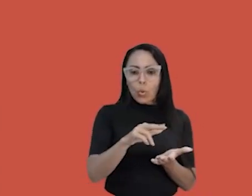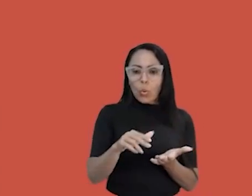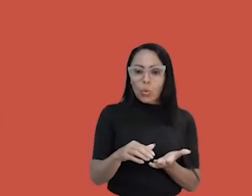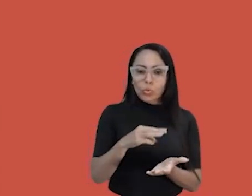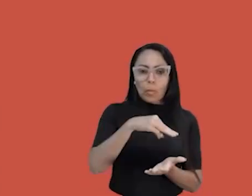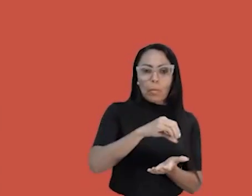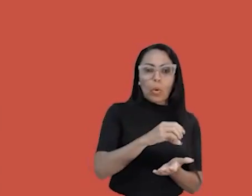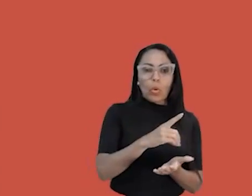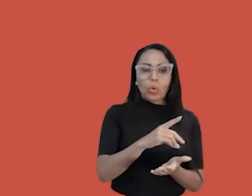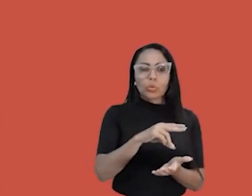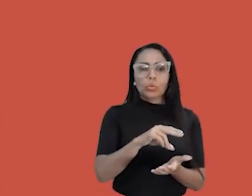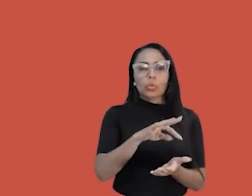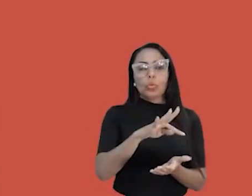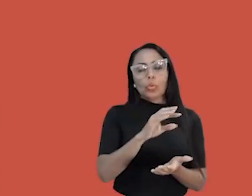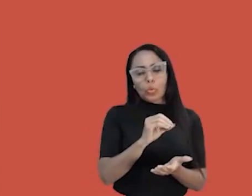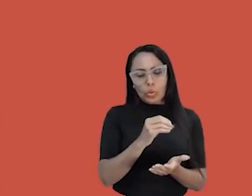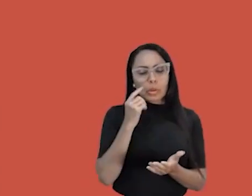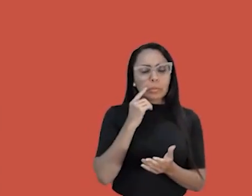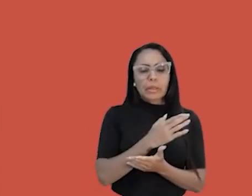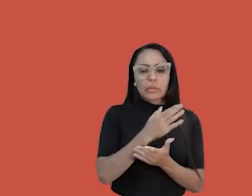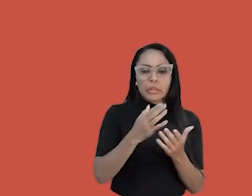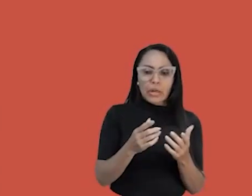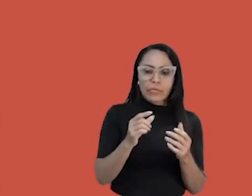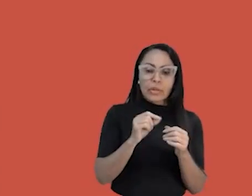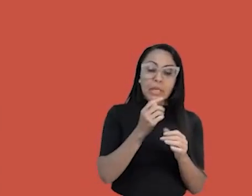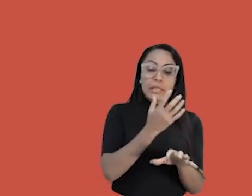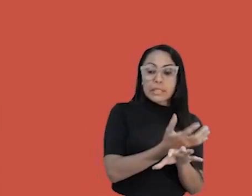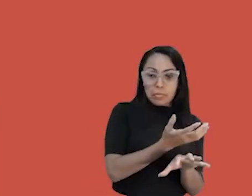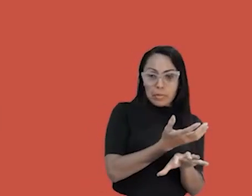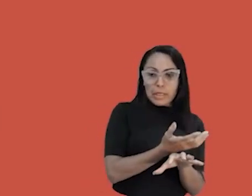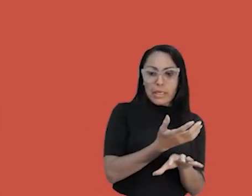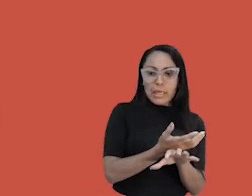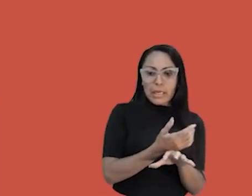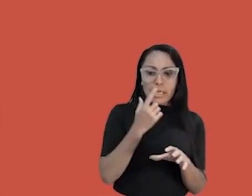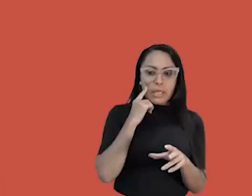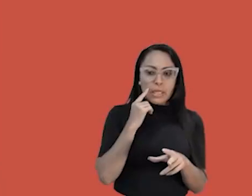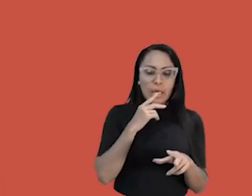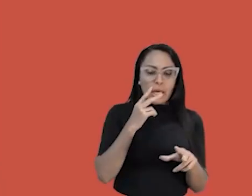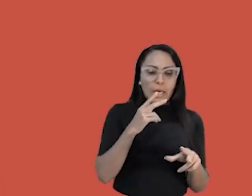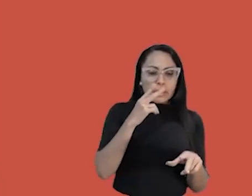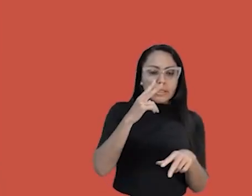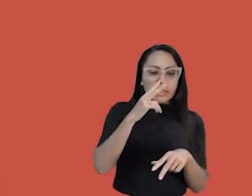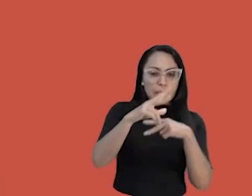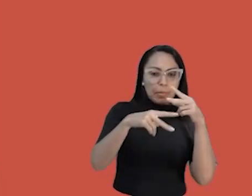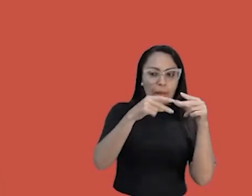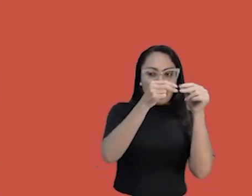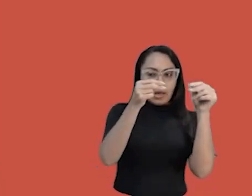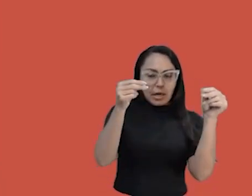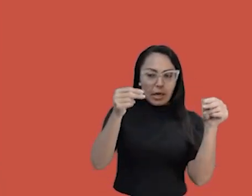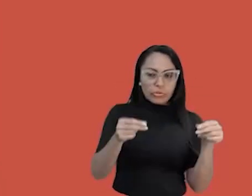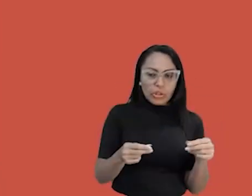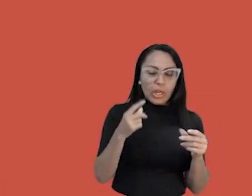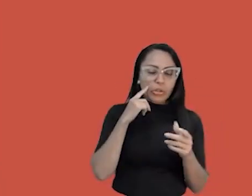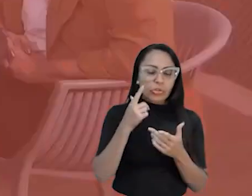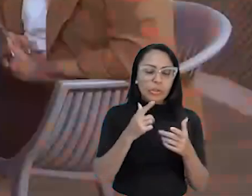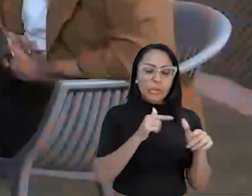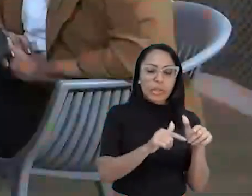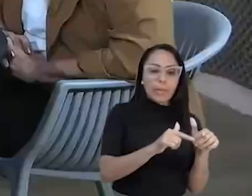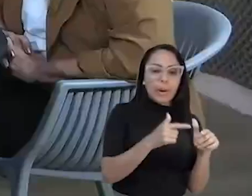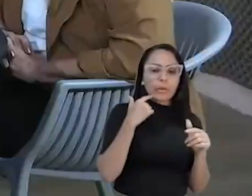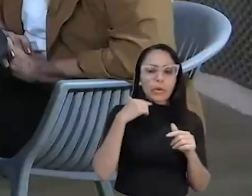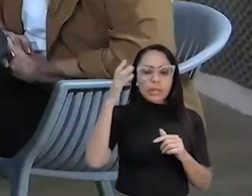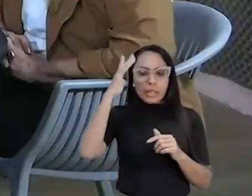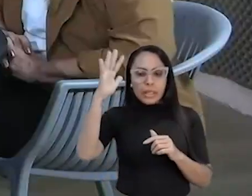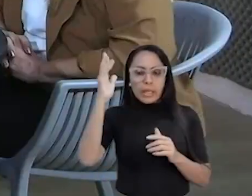é isso, né? Para quem está fazendo a disciplina, né, de embalagem e design de superfície, a gente trabalha justamente com essa ideia